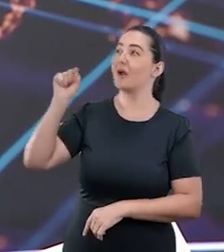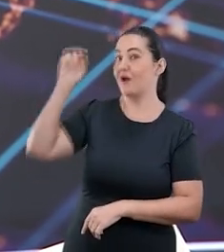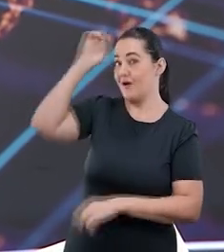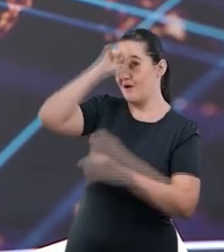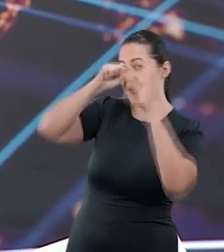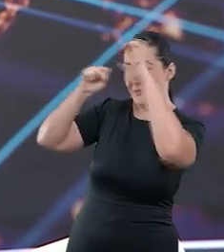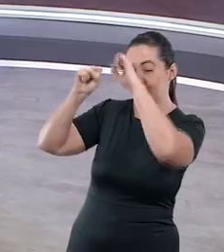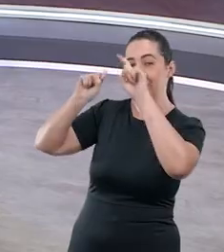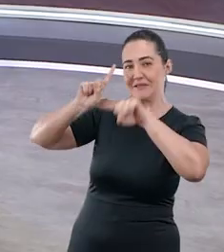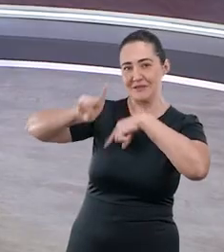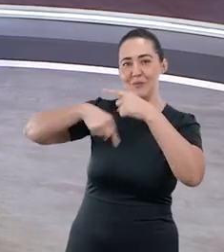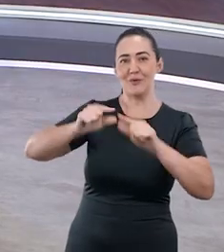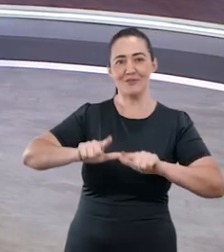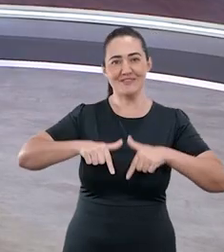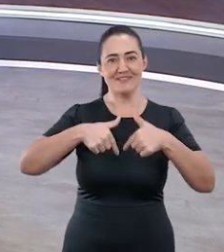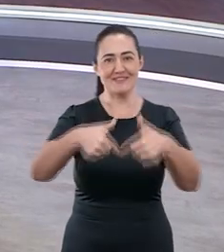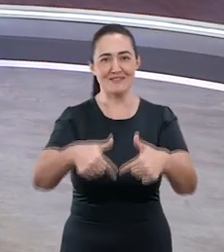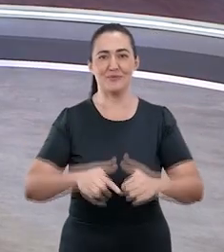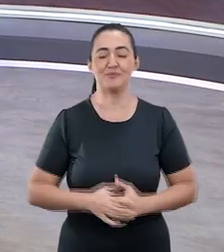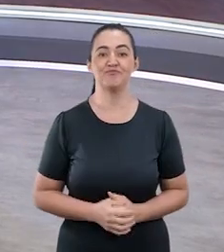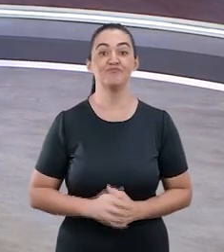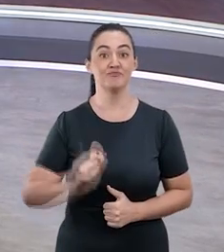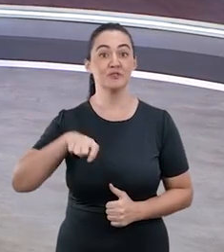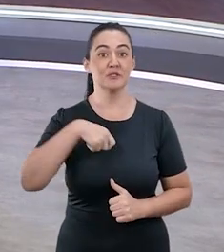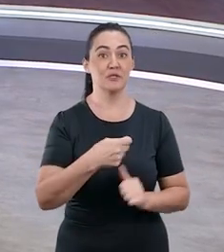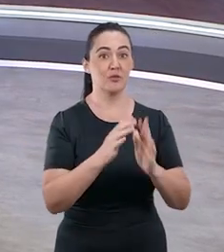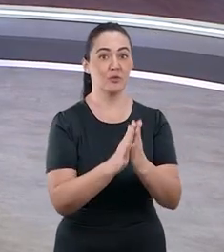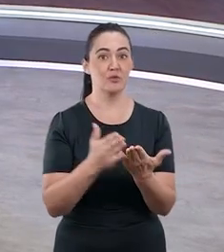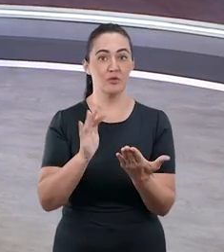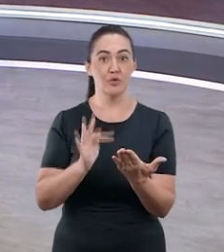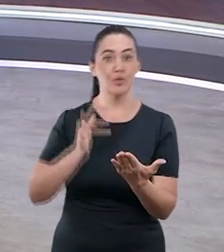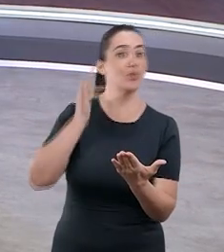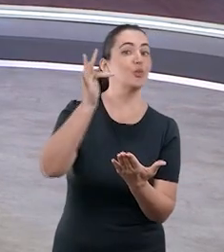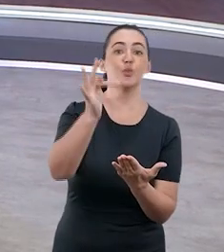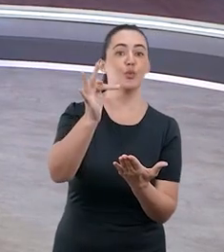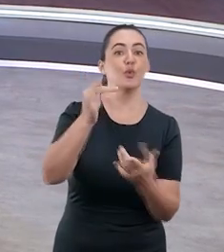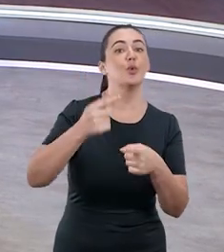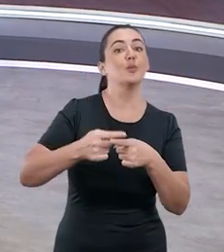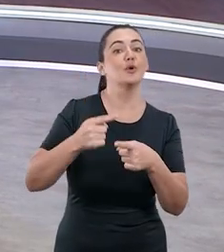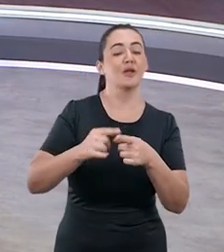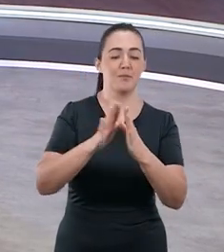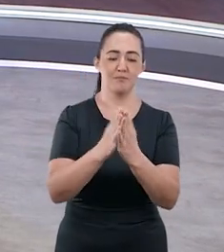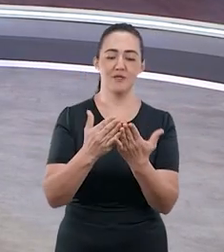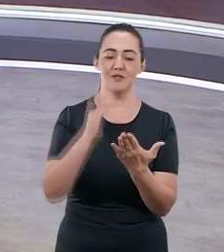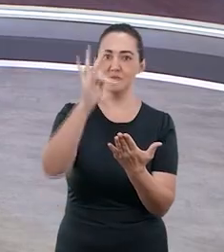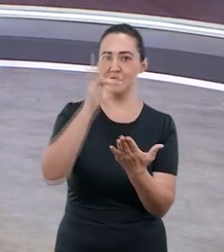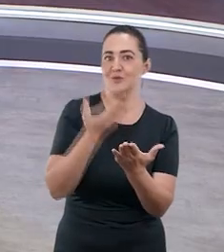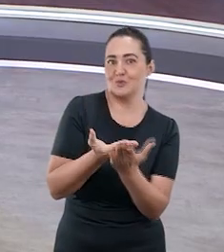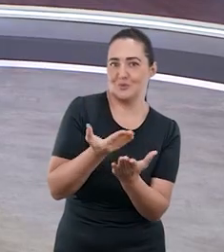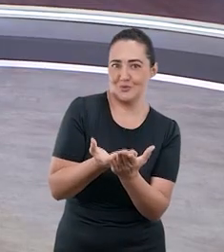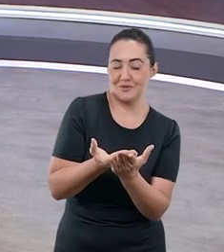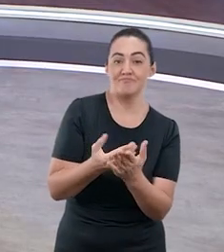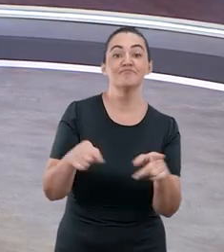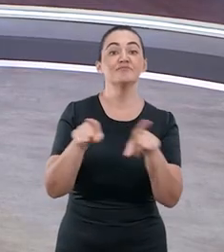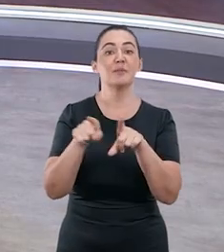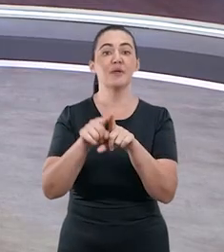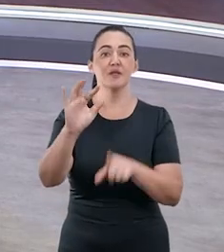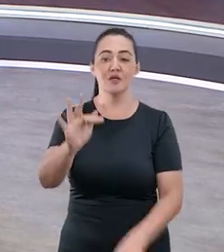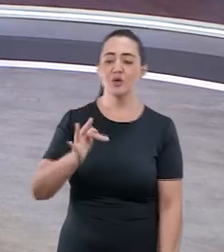com ela. O nome do programa é Arena do Futuro. Arena porque discutimos a Bíblia e do futuro